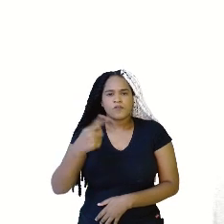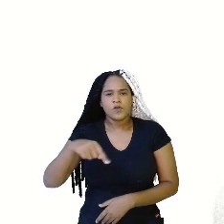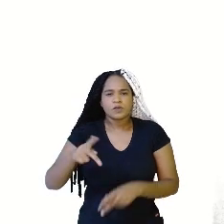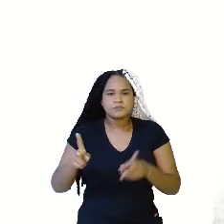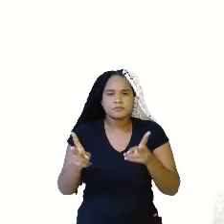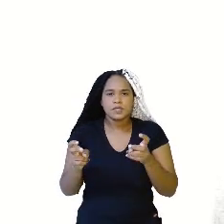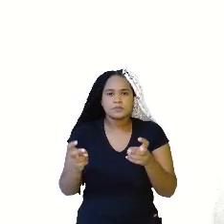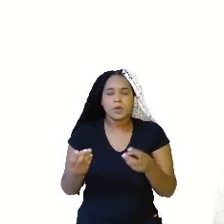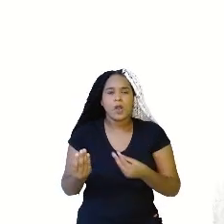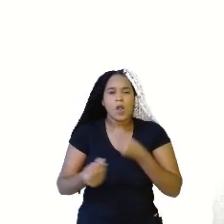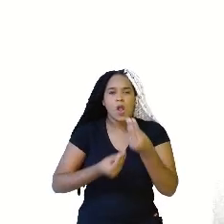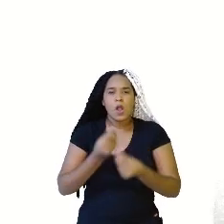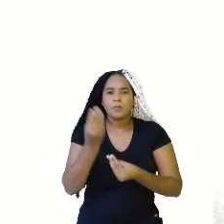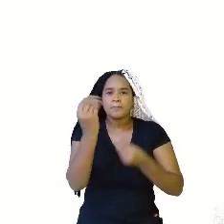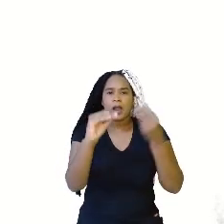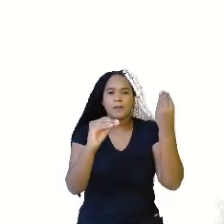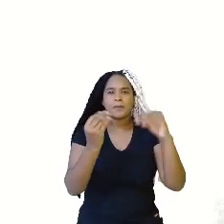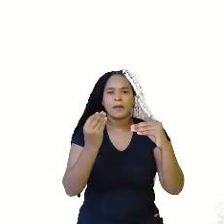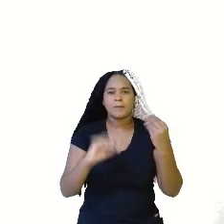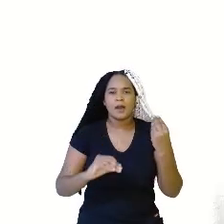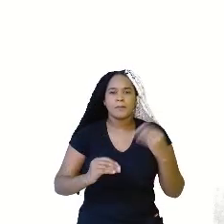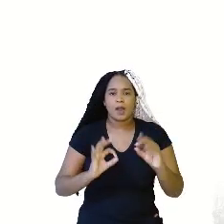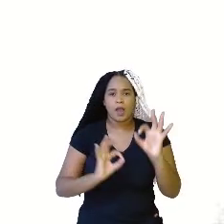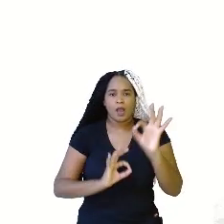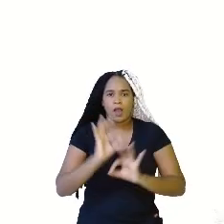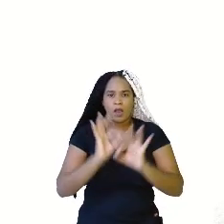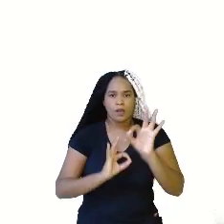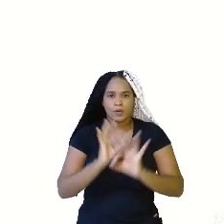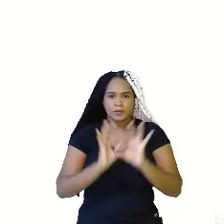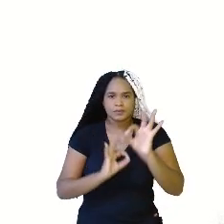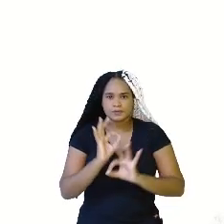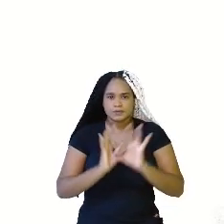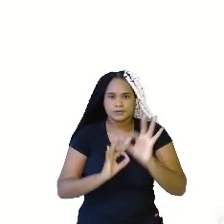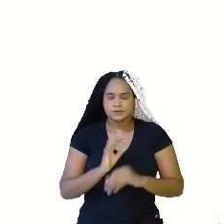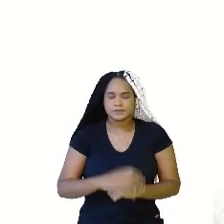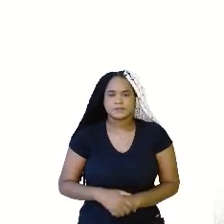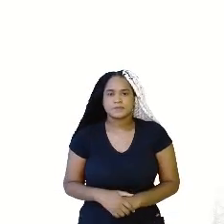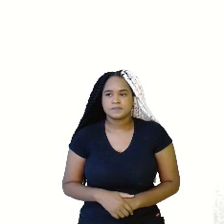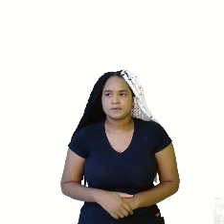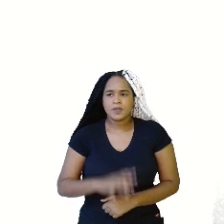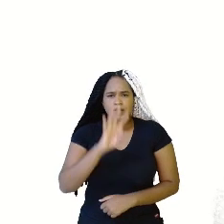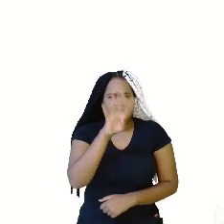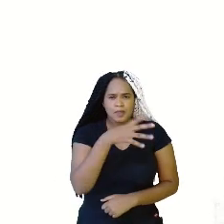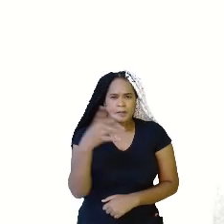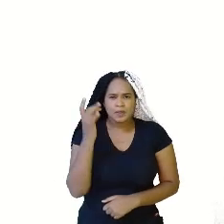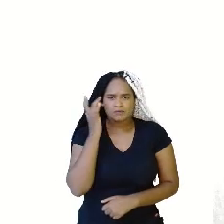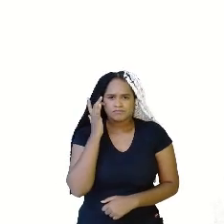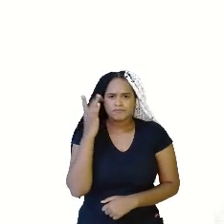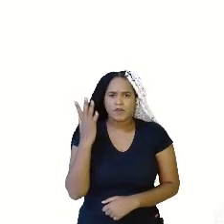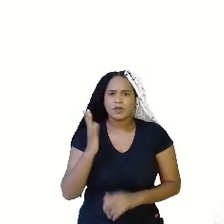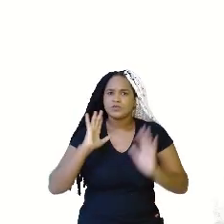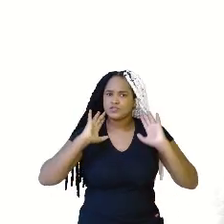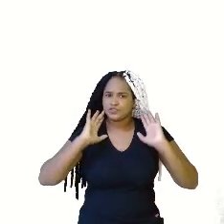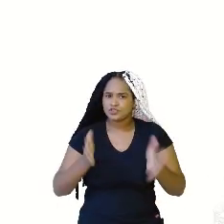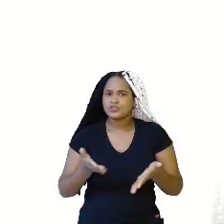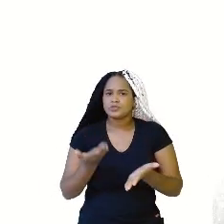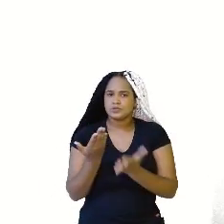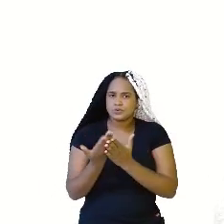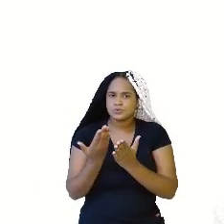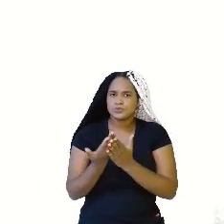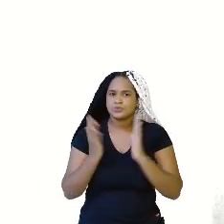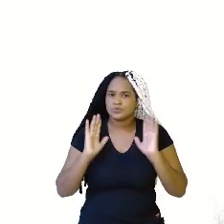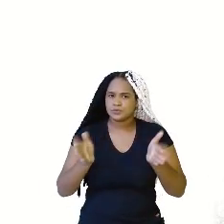perceber como é que funciona dentro daquele quadro, que é muito fácil. A gente já trabalhou com